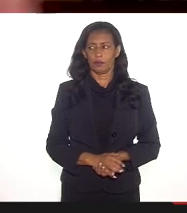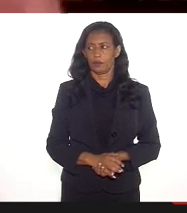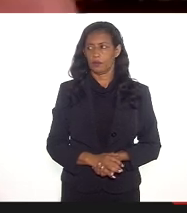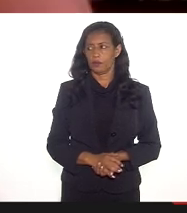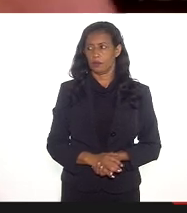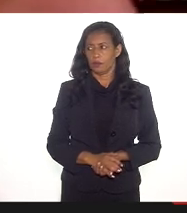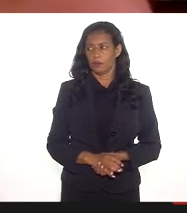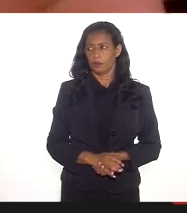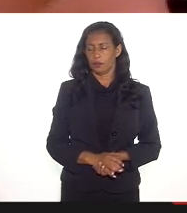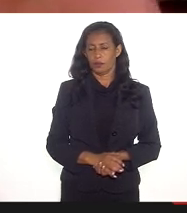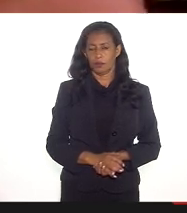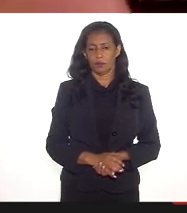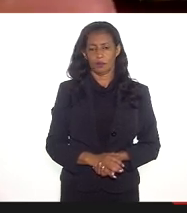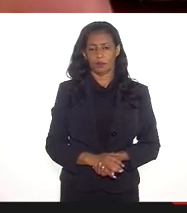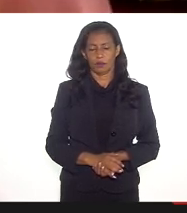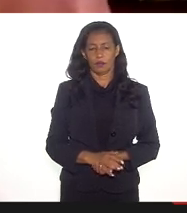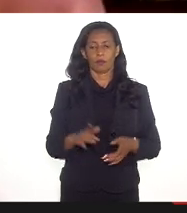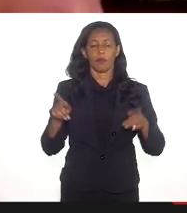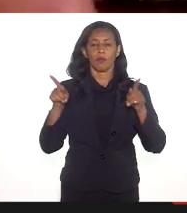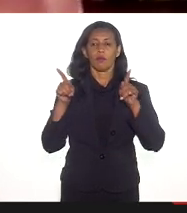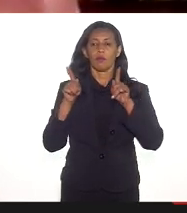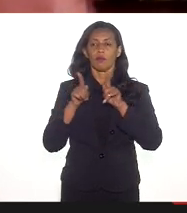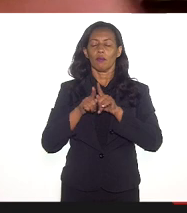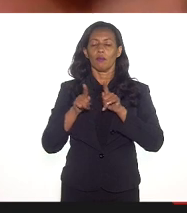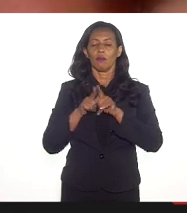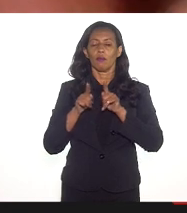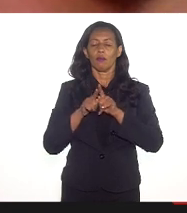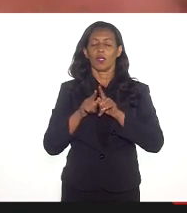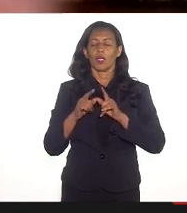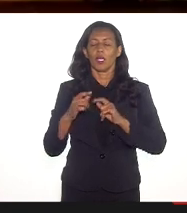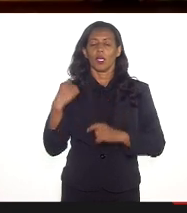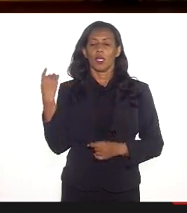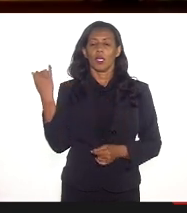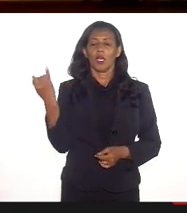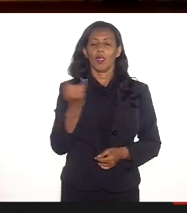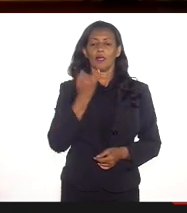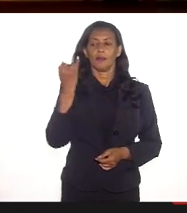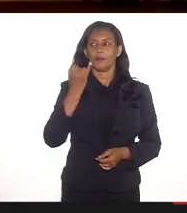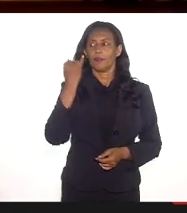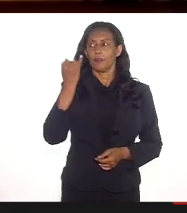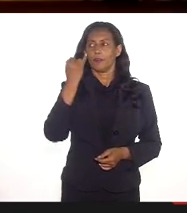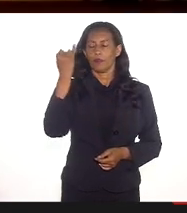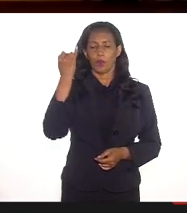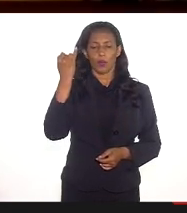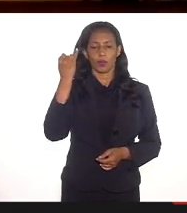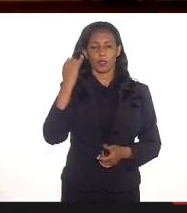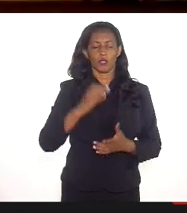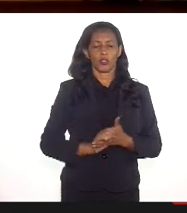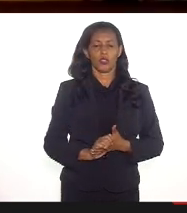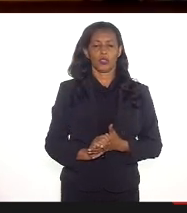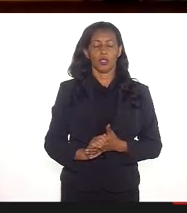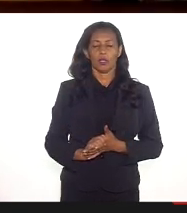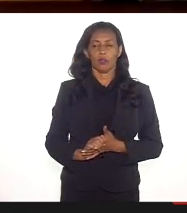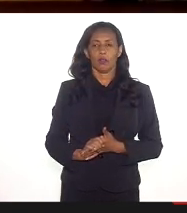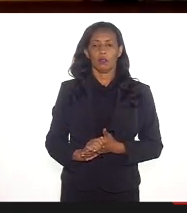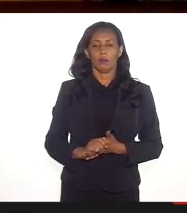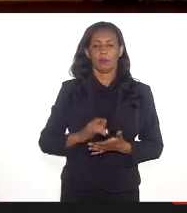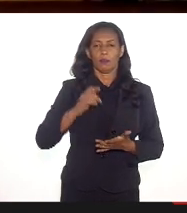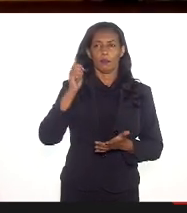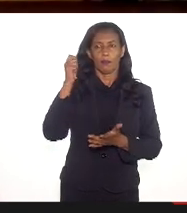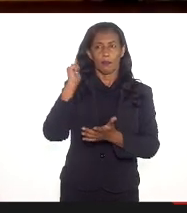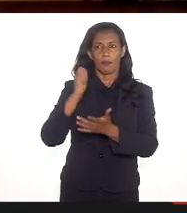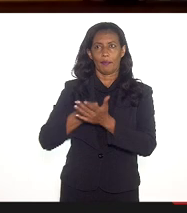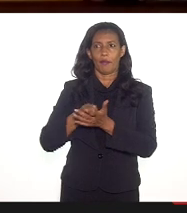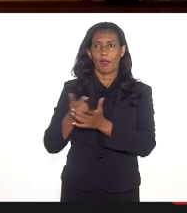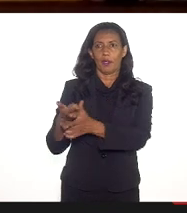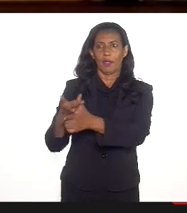Sobre questões corporativas, é fundamental o destravamento das progressões, ainda existem progressões em atraso, né? E aí nos chama